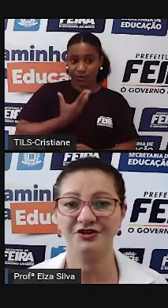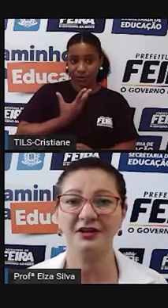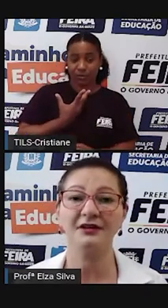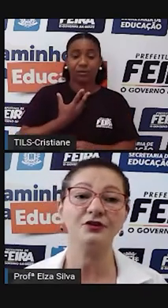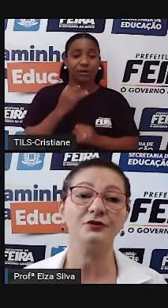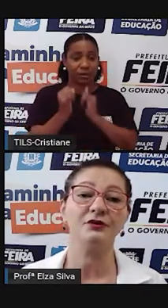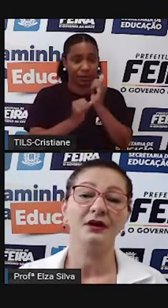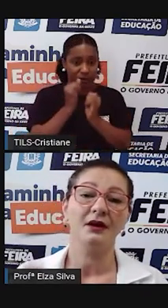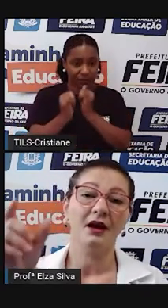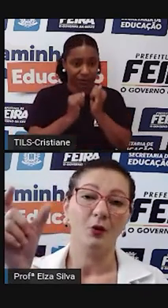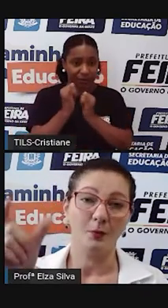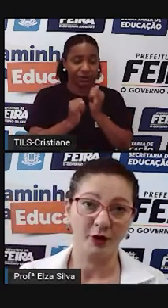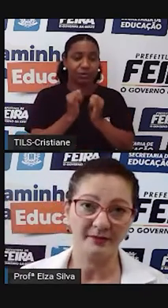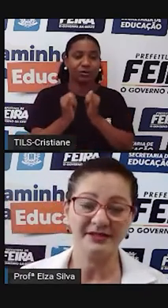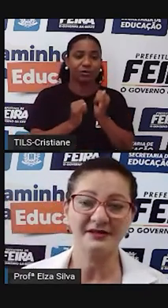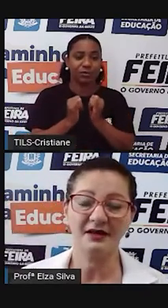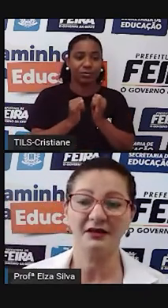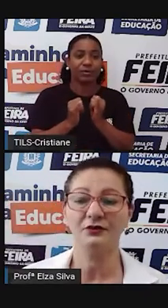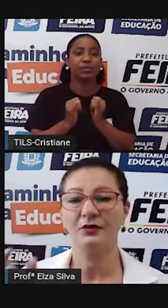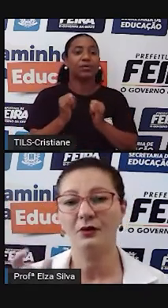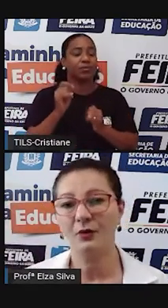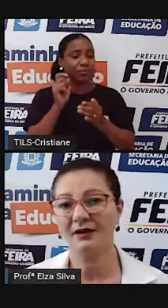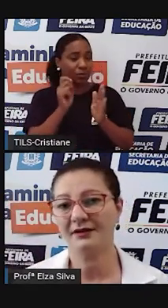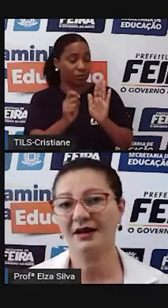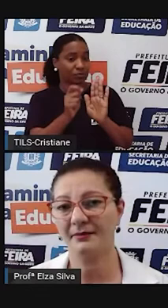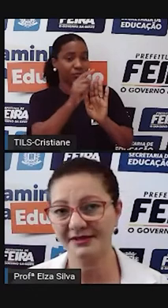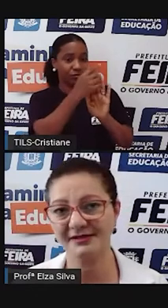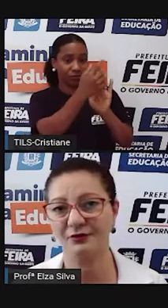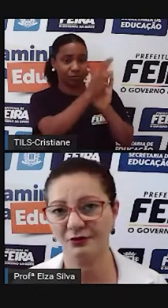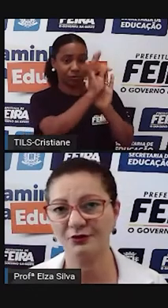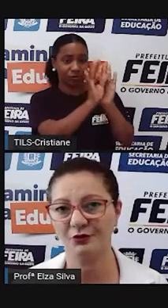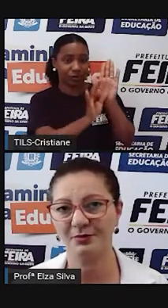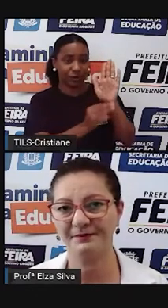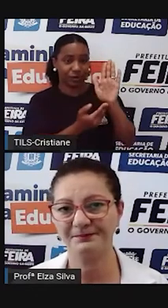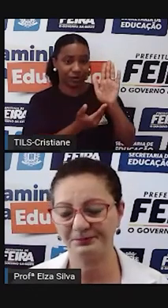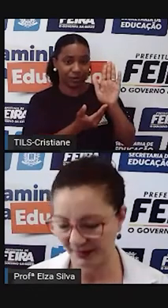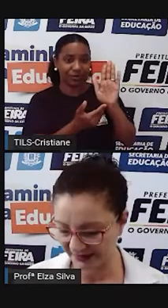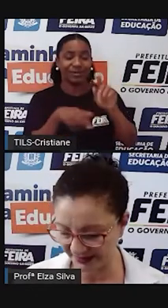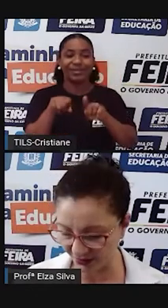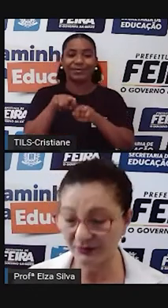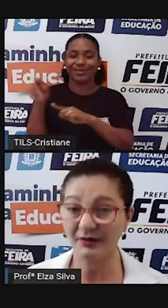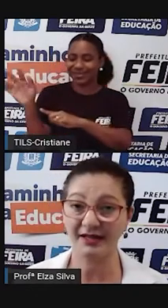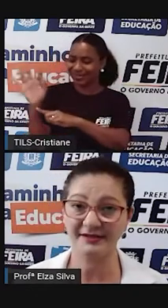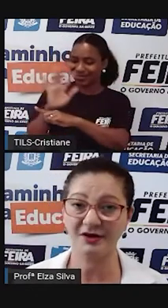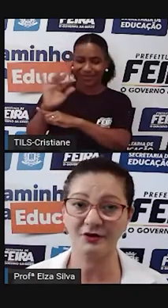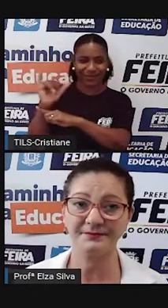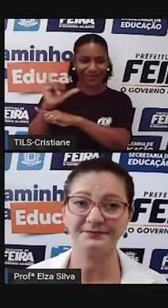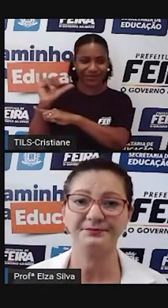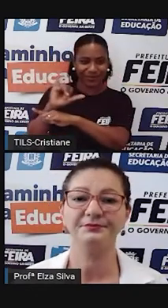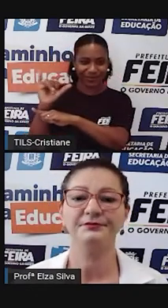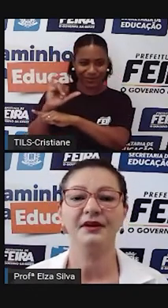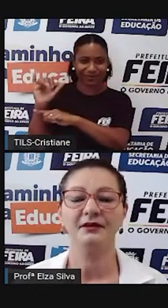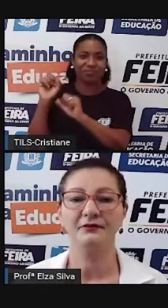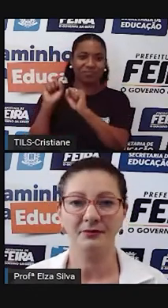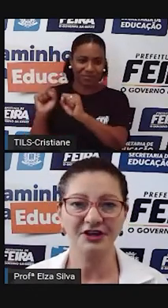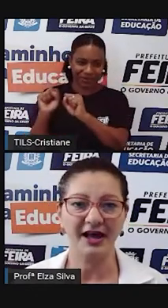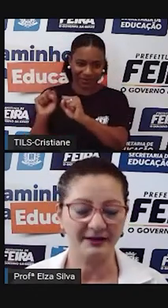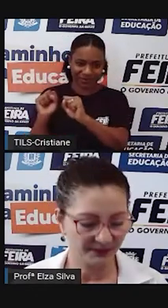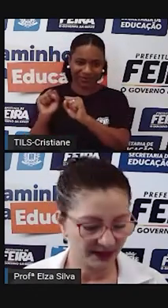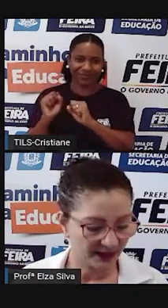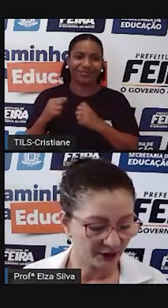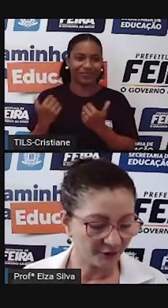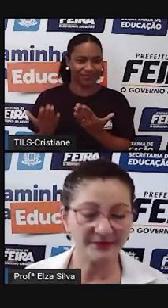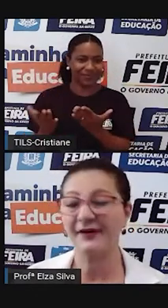internet, tanto o poema escrito quanto a declamação no YouTube. So, let's go! Vamos